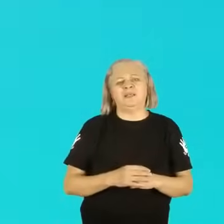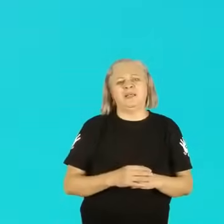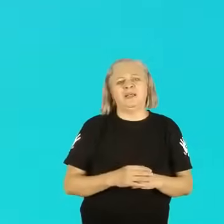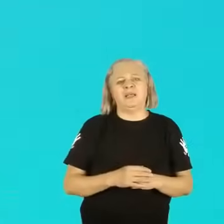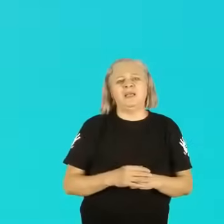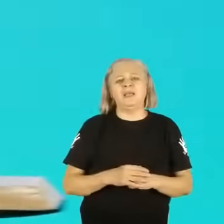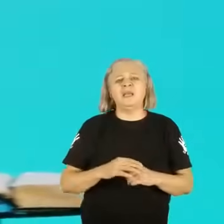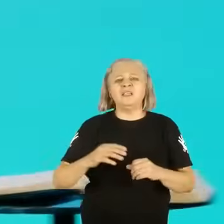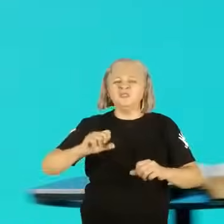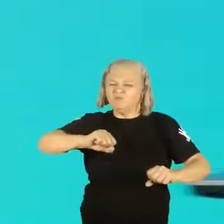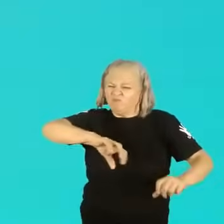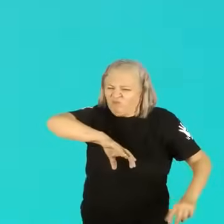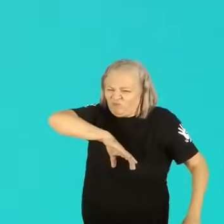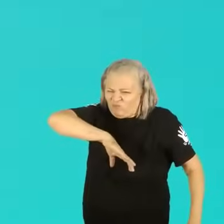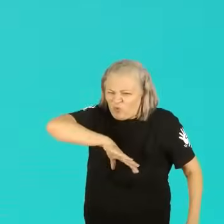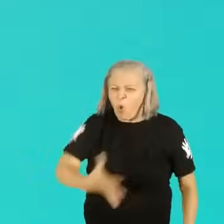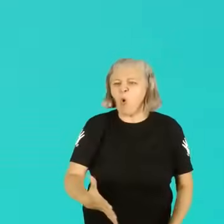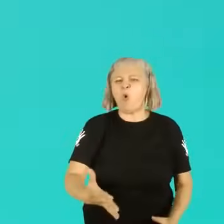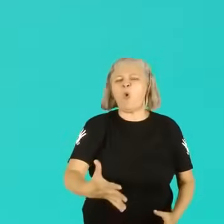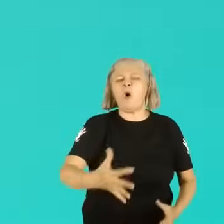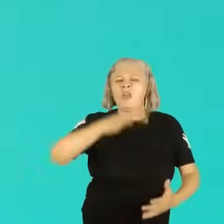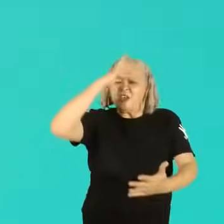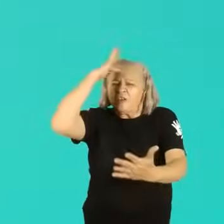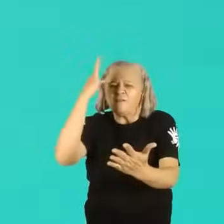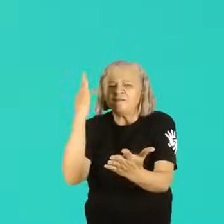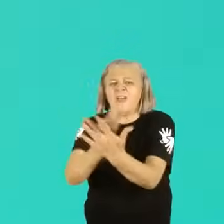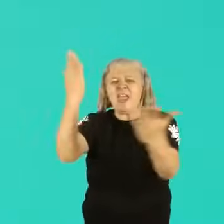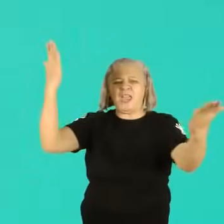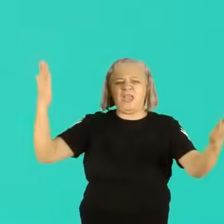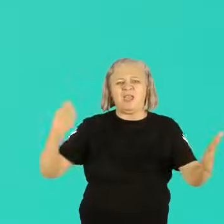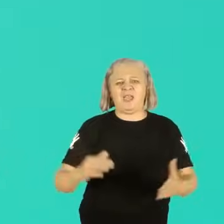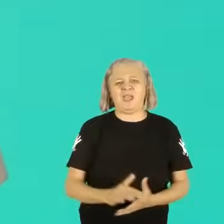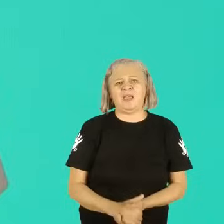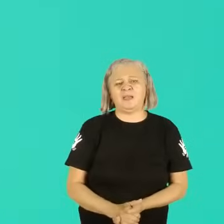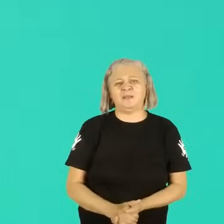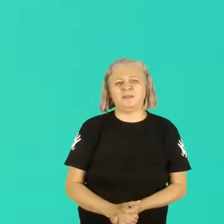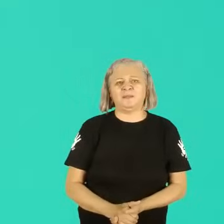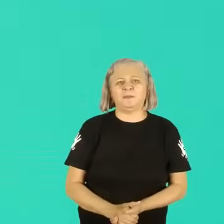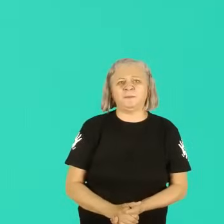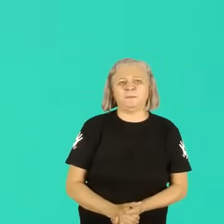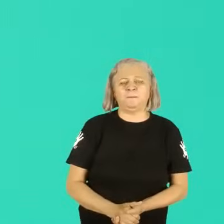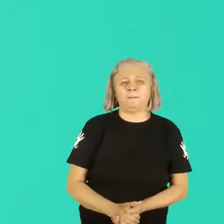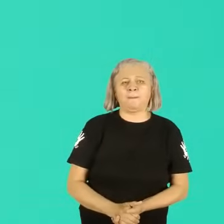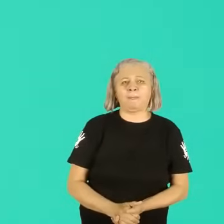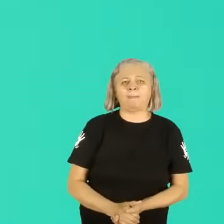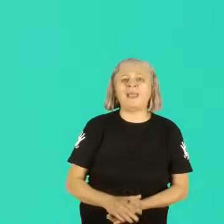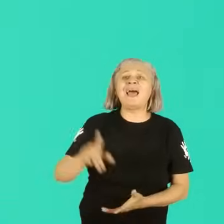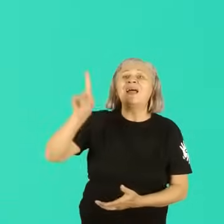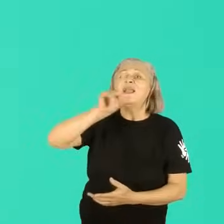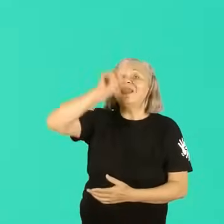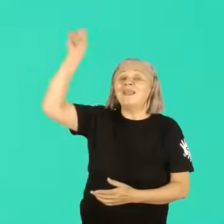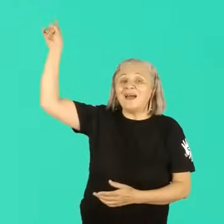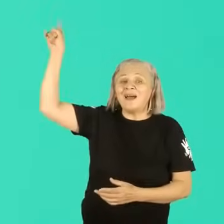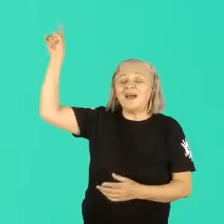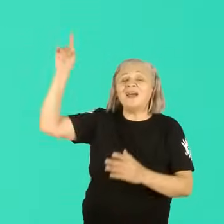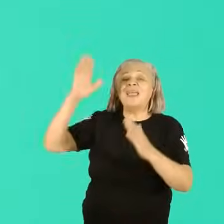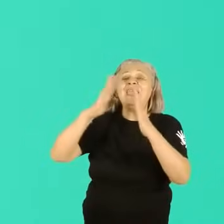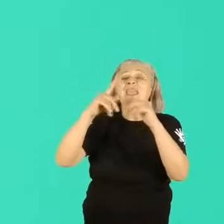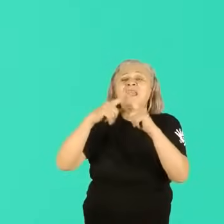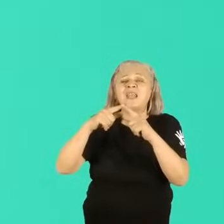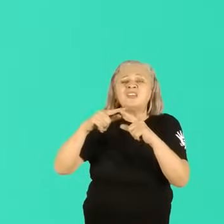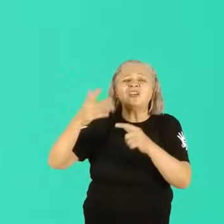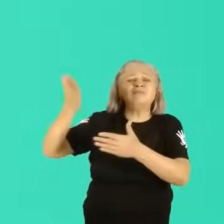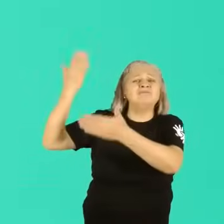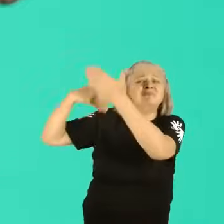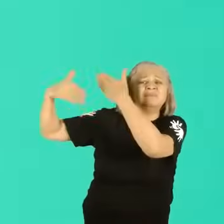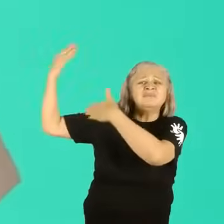pastor é a ousadia da fé. Meu irmão, eu fui lá como é que era o nome da avenida? Onde era? Campanella.